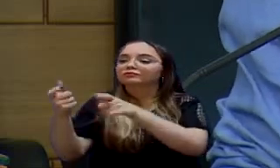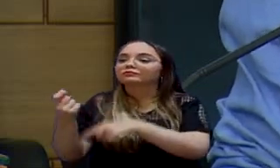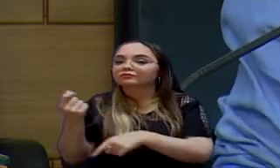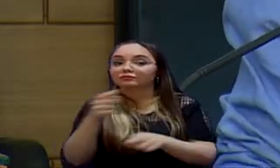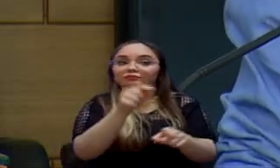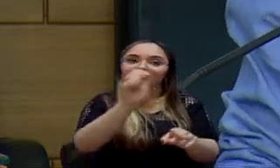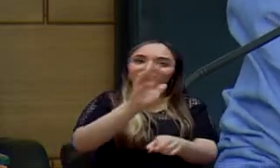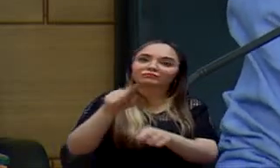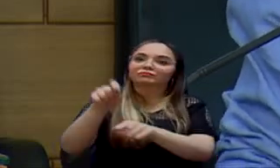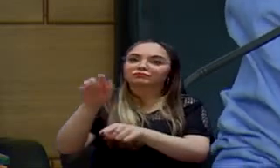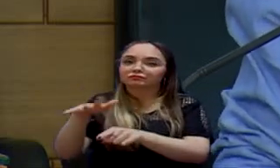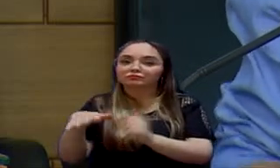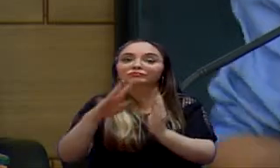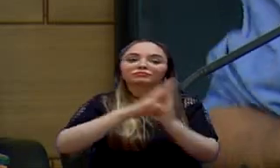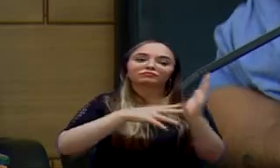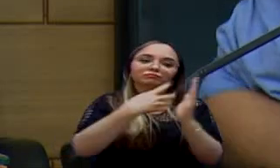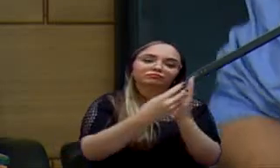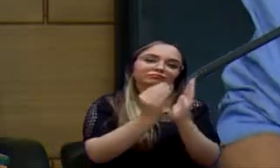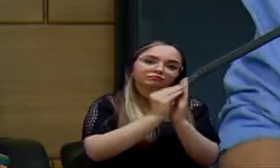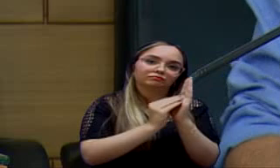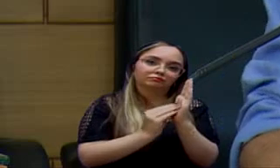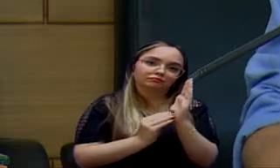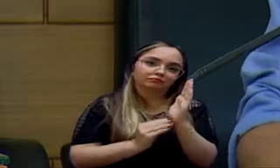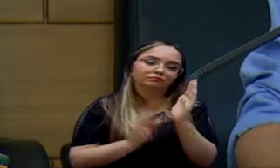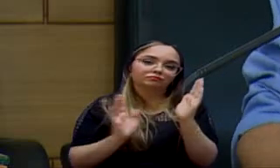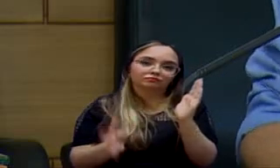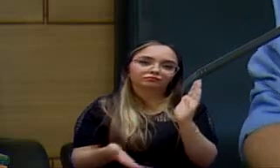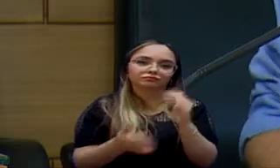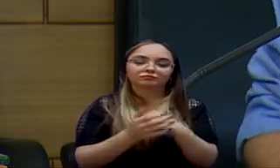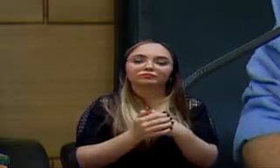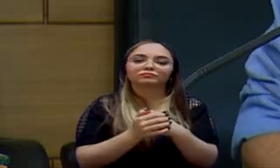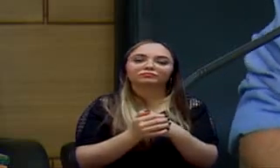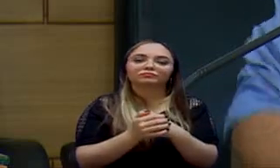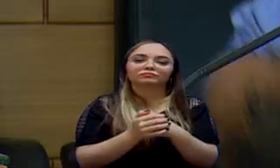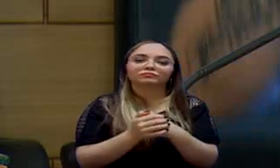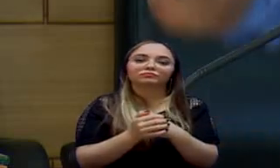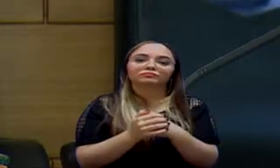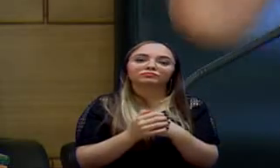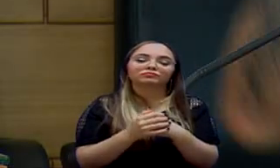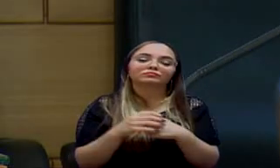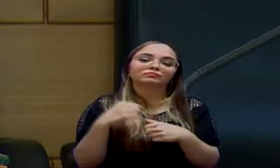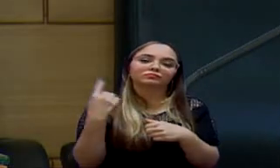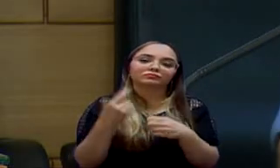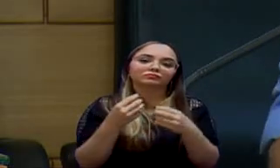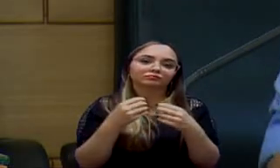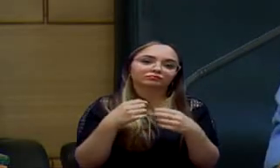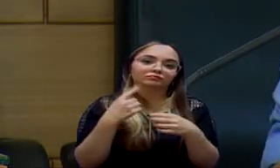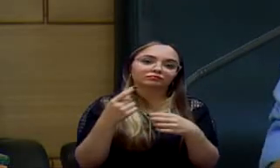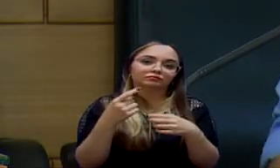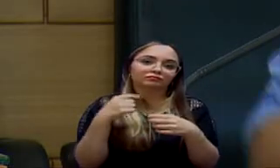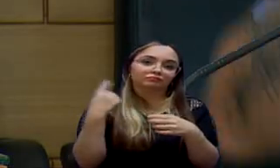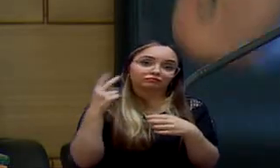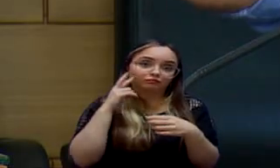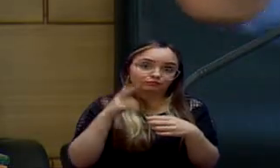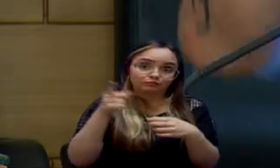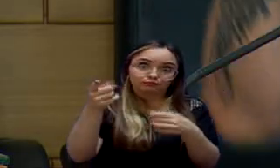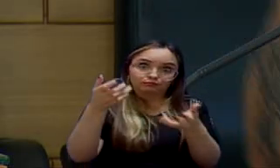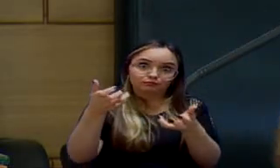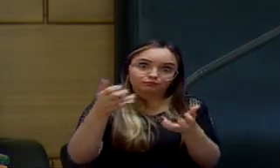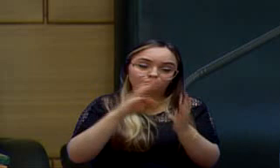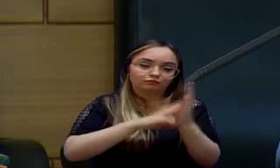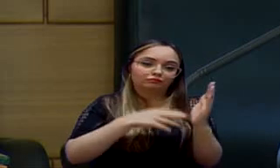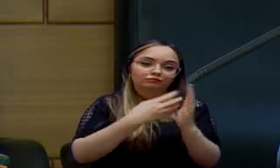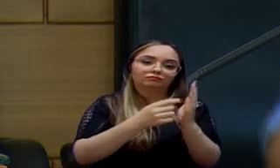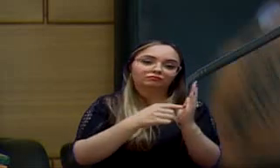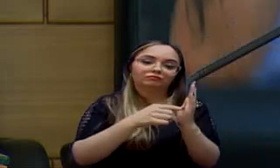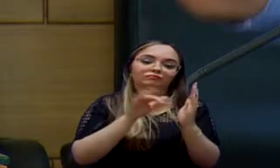usamos essa tabela como Carro Chefe soltamos o edital e abrimos para todo mundo falar olha esse é